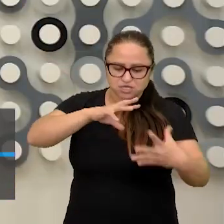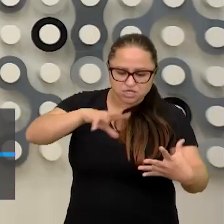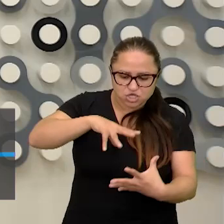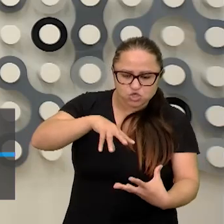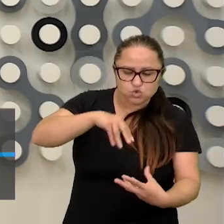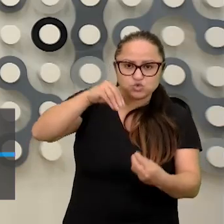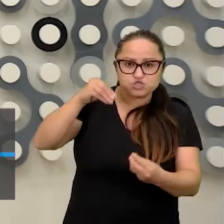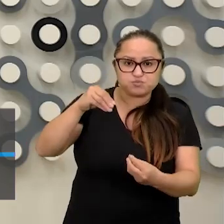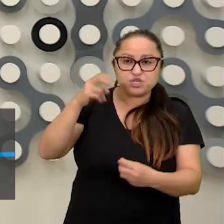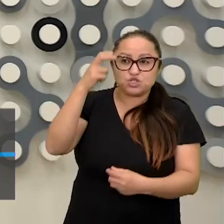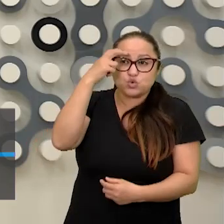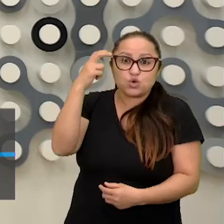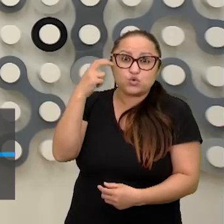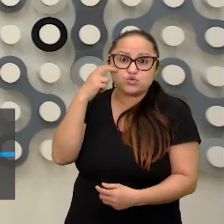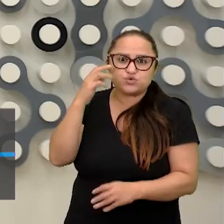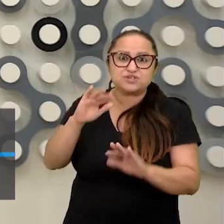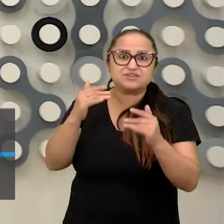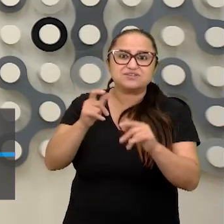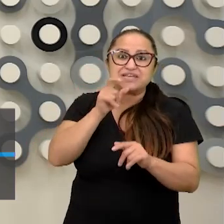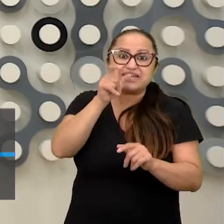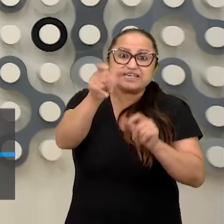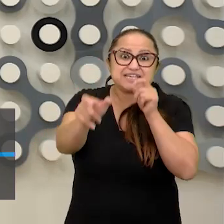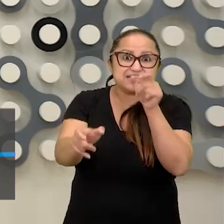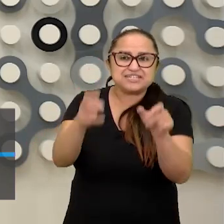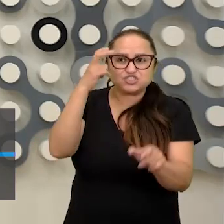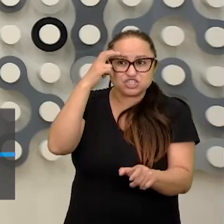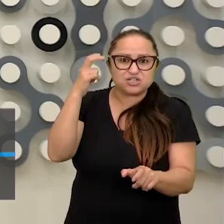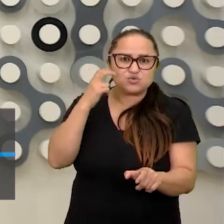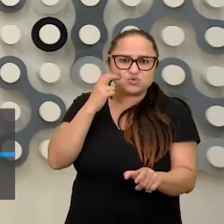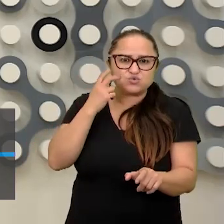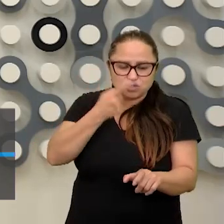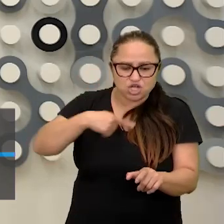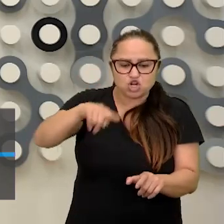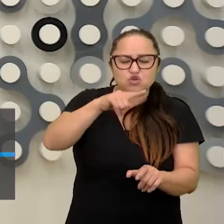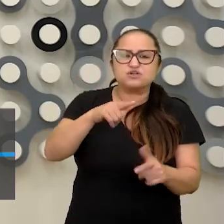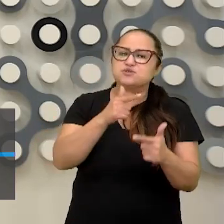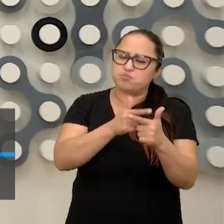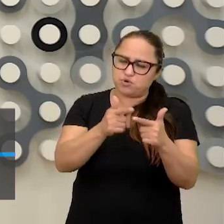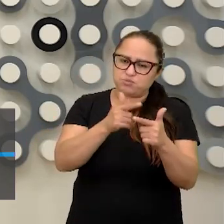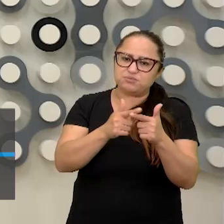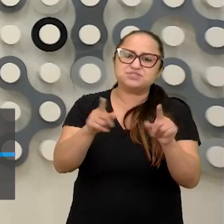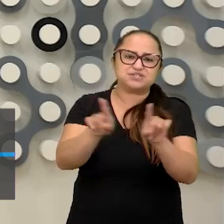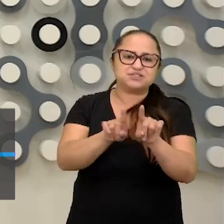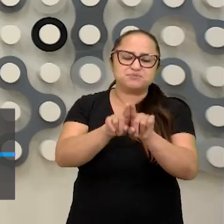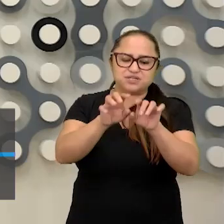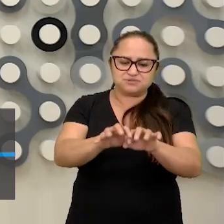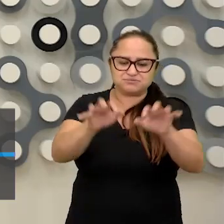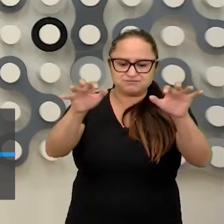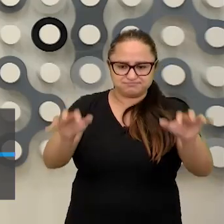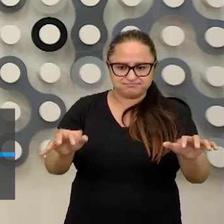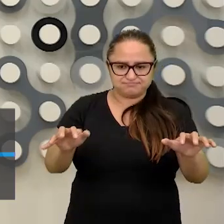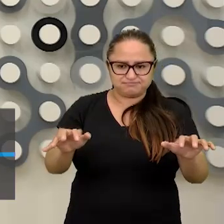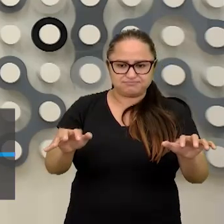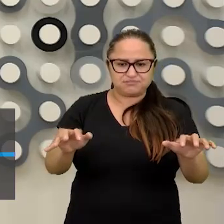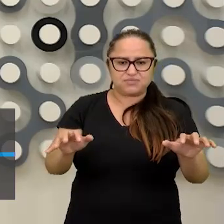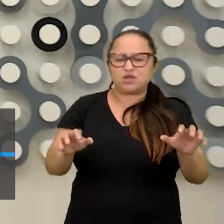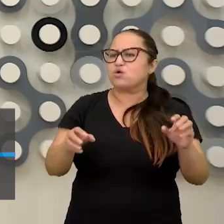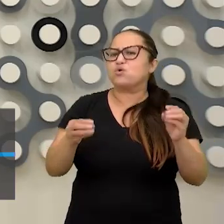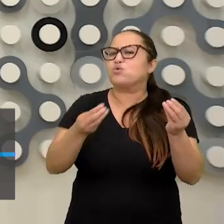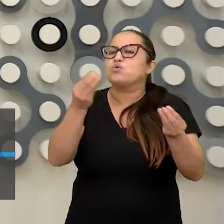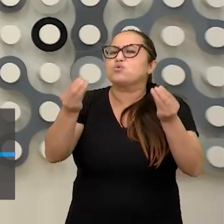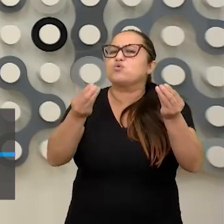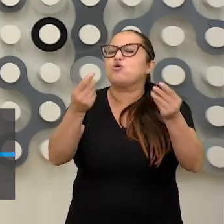dentro dessa crítica da cultura, a gente pode problematizar também essa separação e quais as